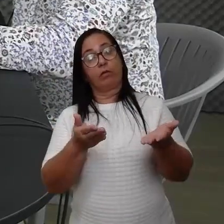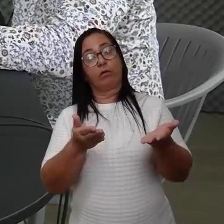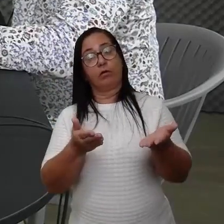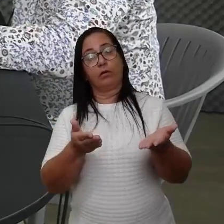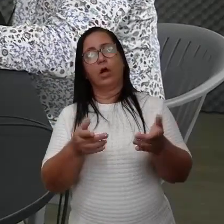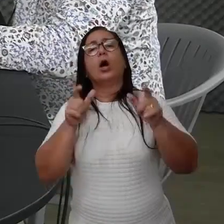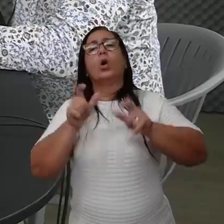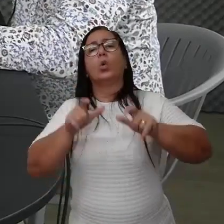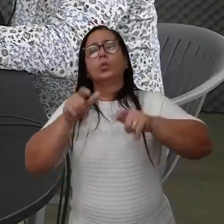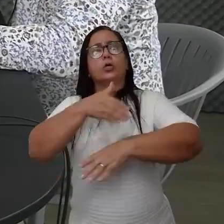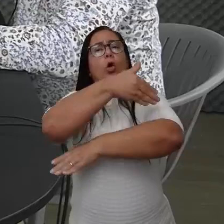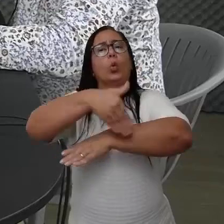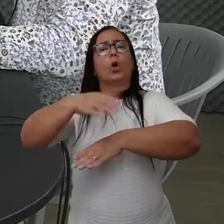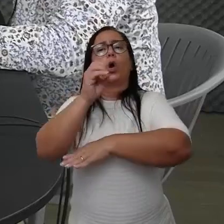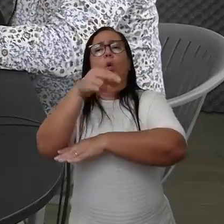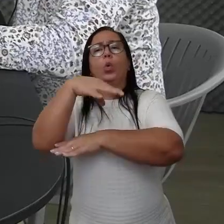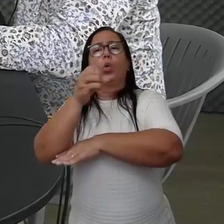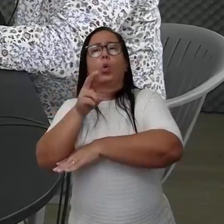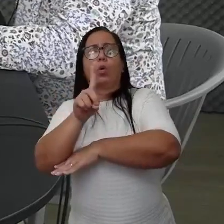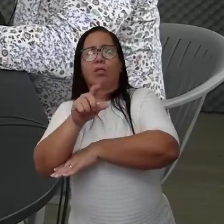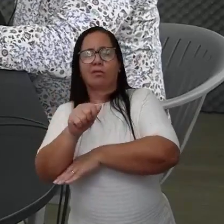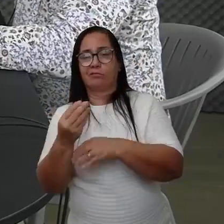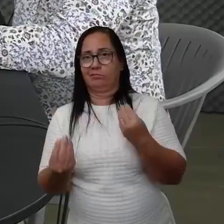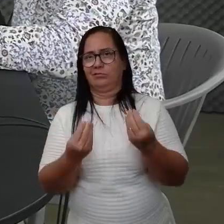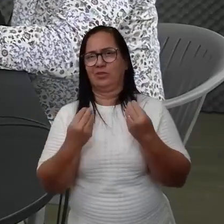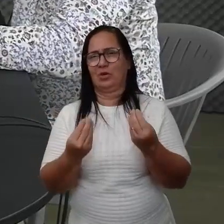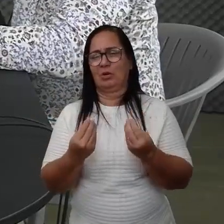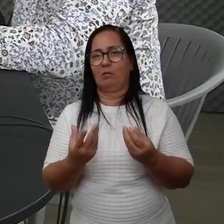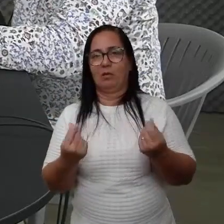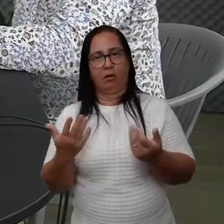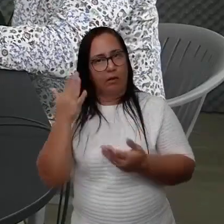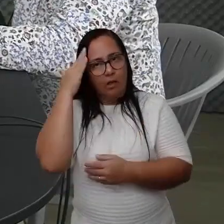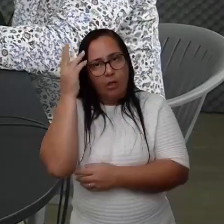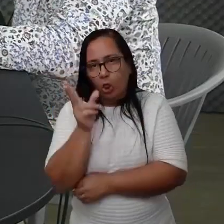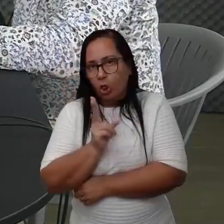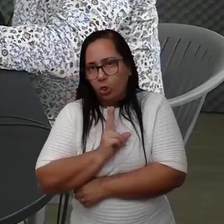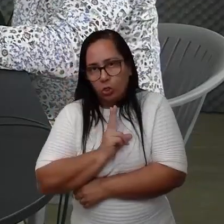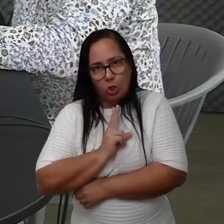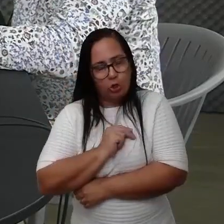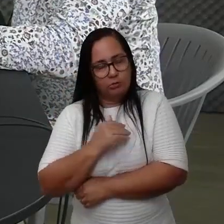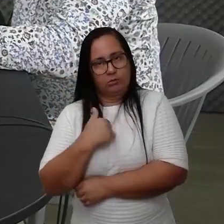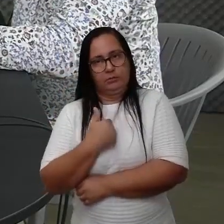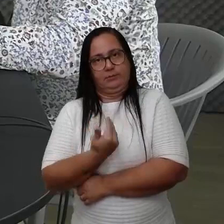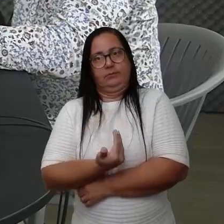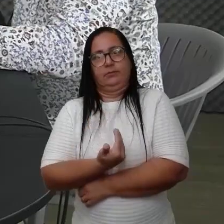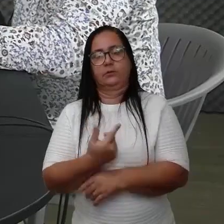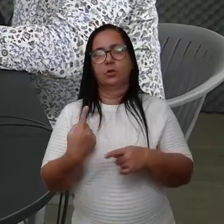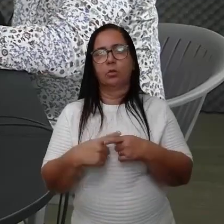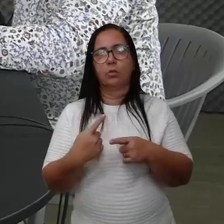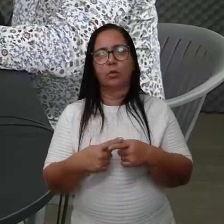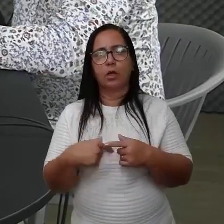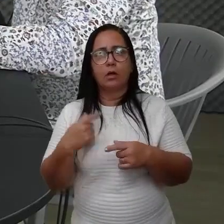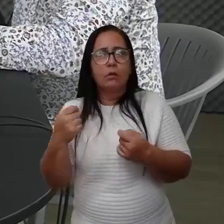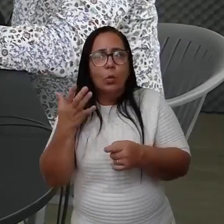Concórdia. Onde é que fica? Né? Professora! Meu Deus, aí botaram a mão assim na cabeça, estarrecidas, né? Com o fato de terem